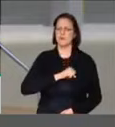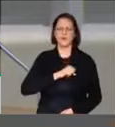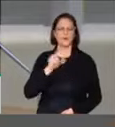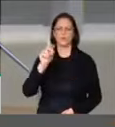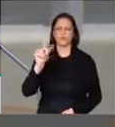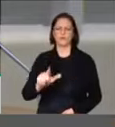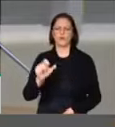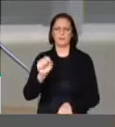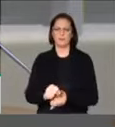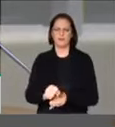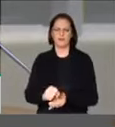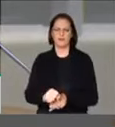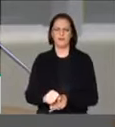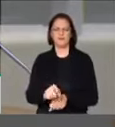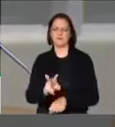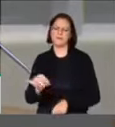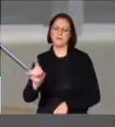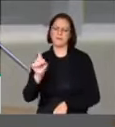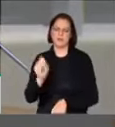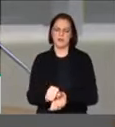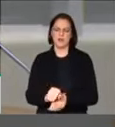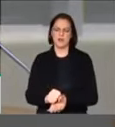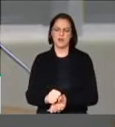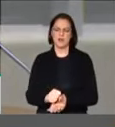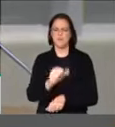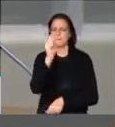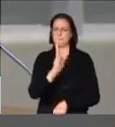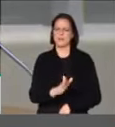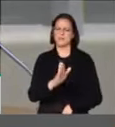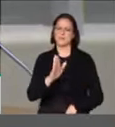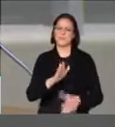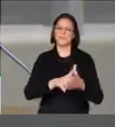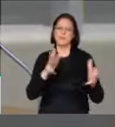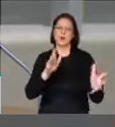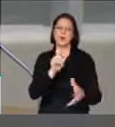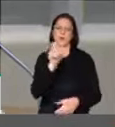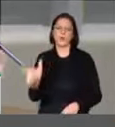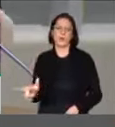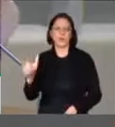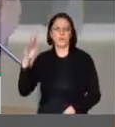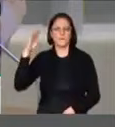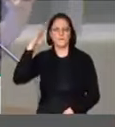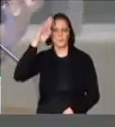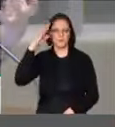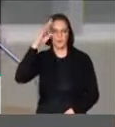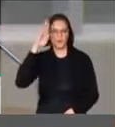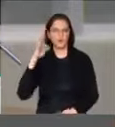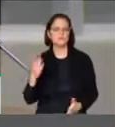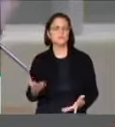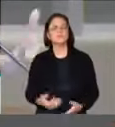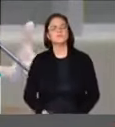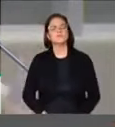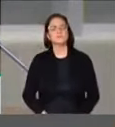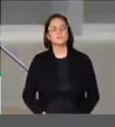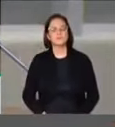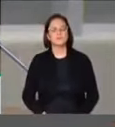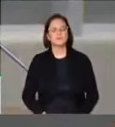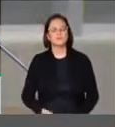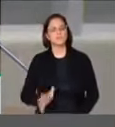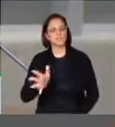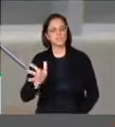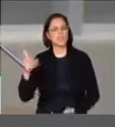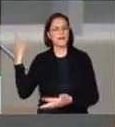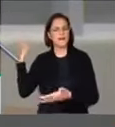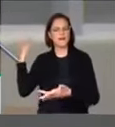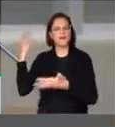que o Bolsonaro. E nós já mostramos em outros momentos da história, nós no sentido de nos inspirarmos nessas